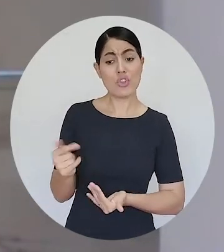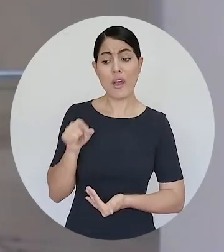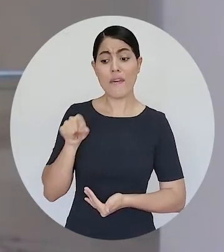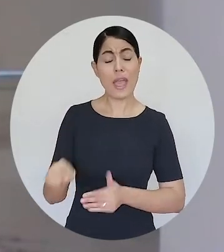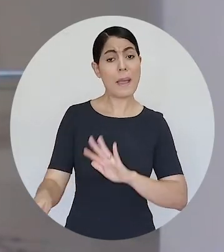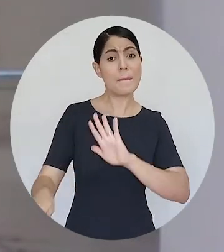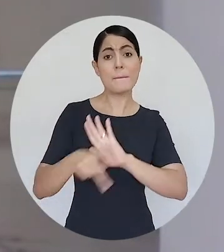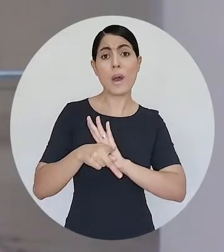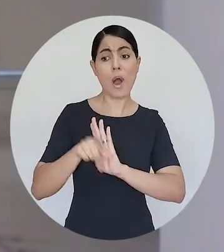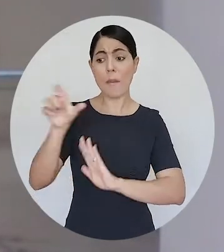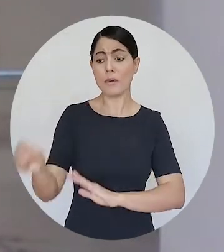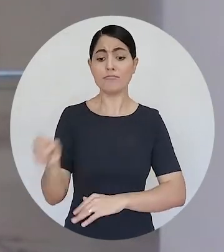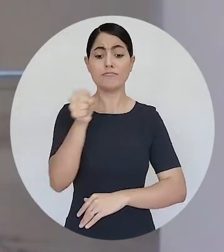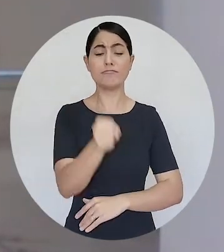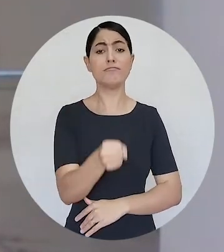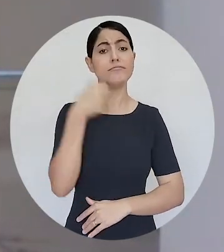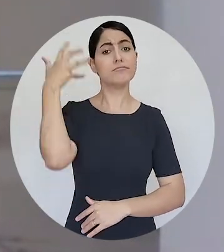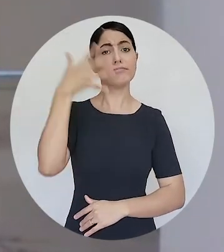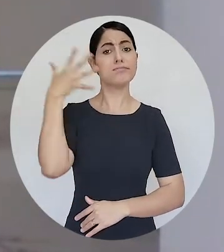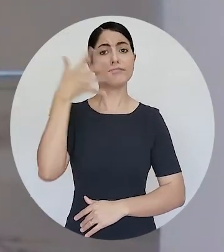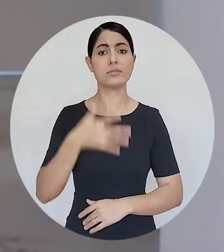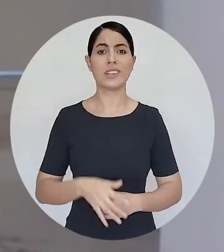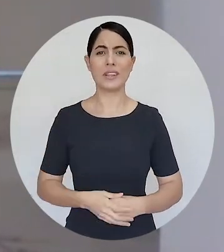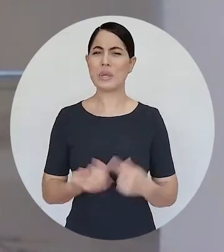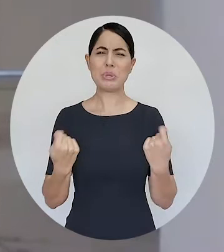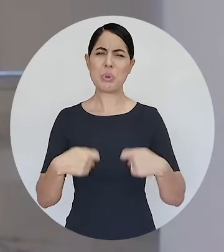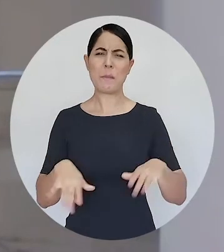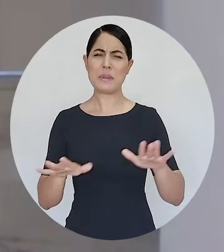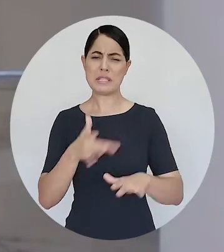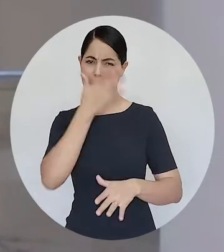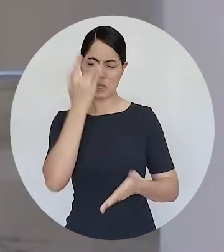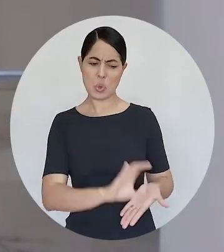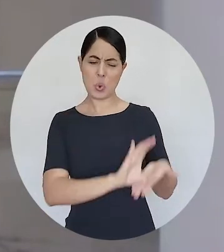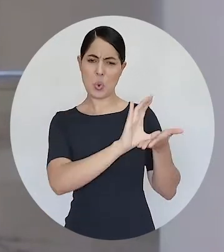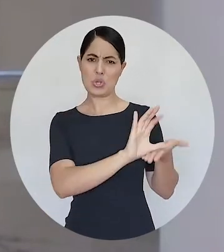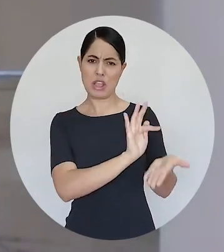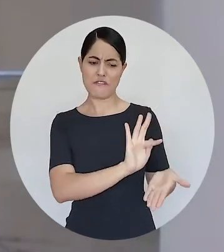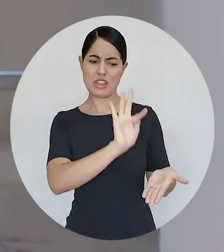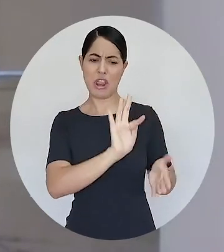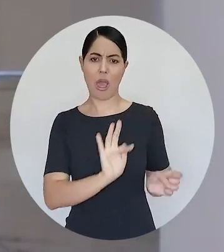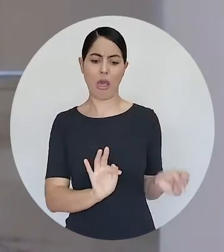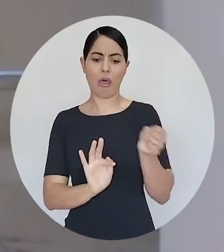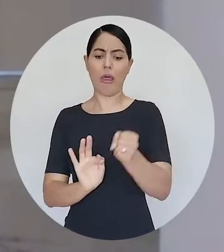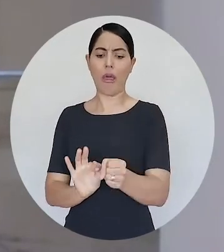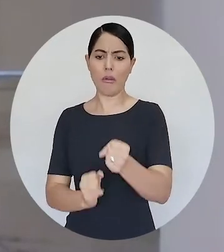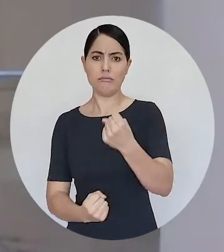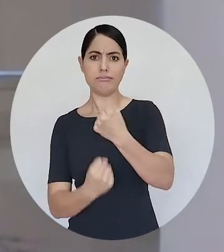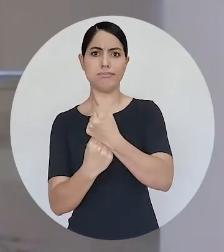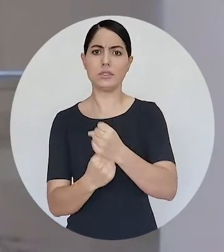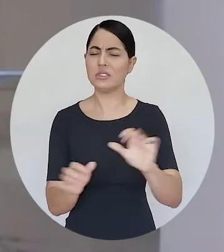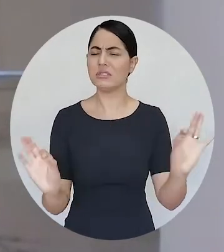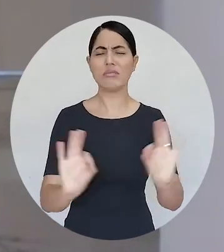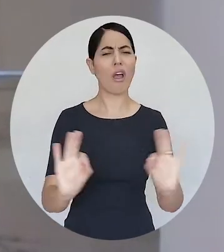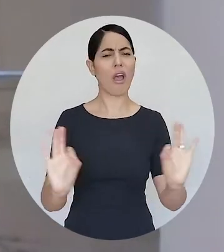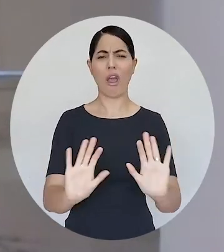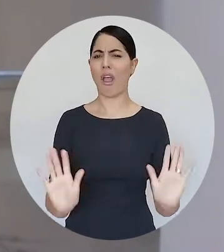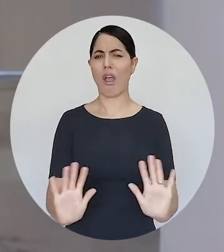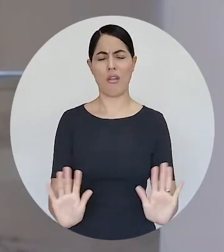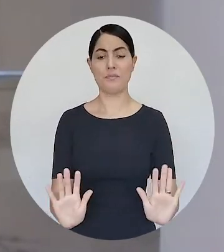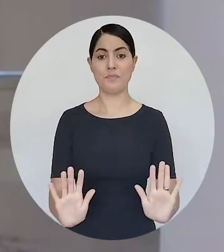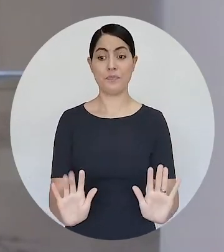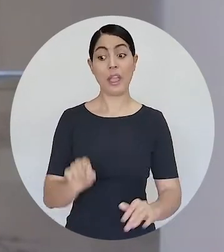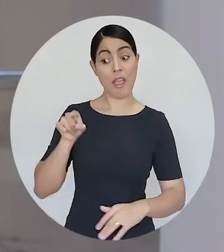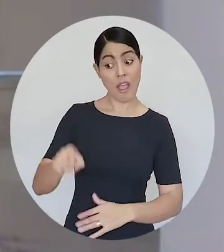própria voz. Eles não precisam de tutores, eles não precisam que um conselheiro federal fale por eles. Eles precisam trazer